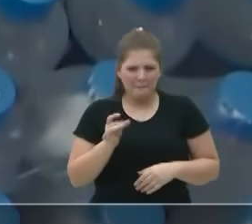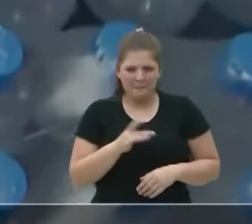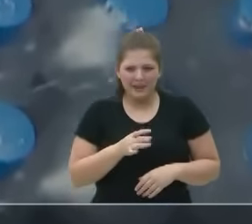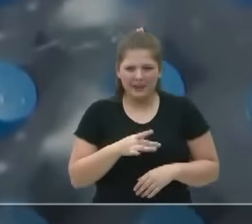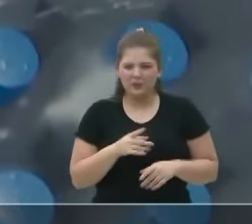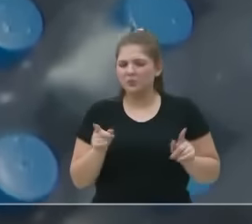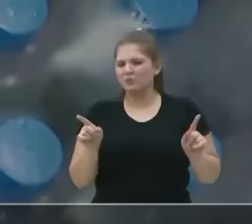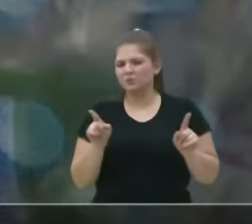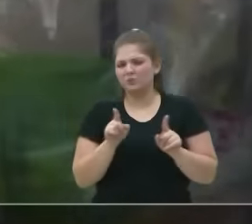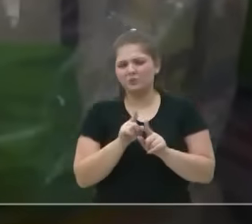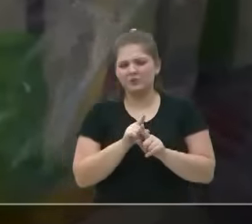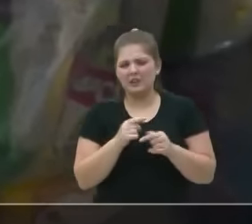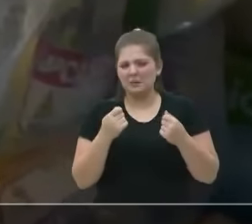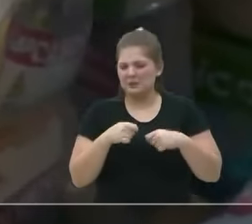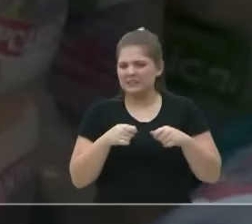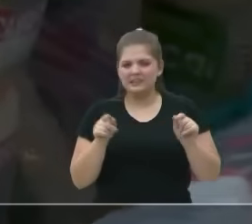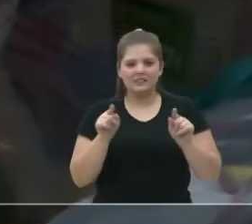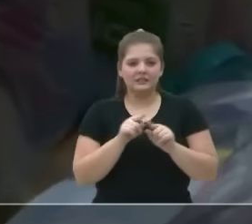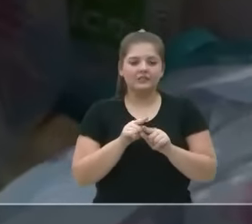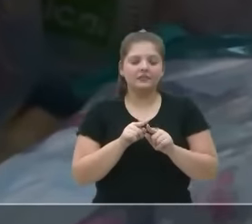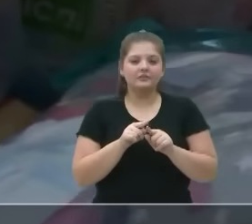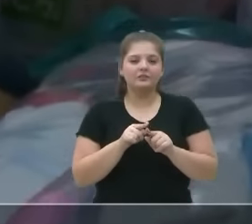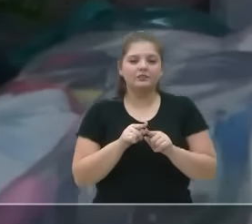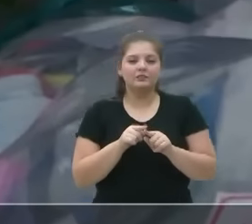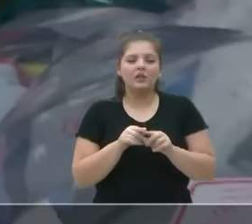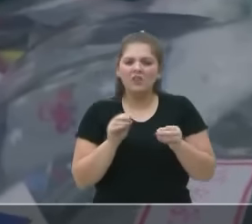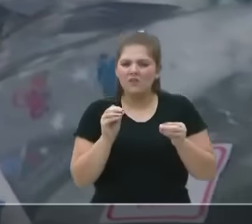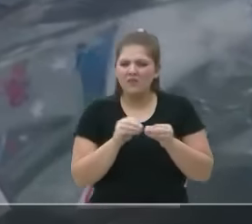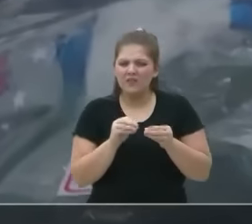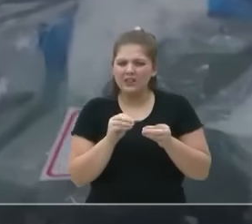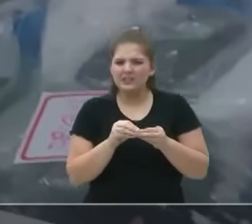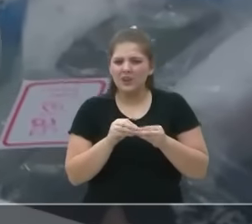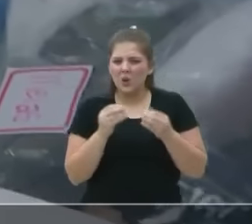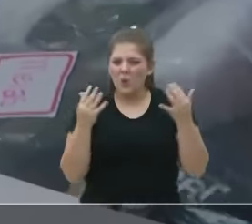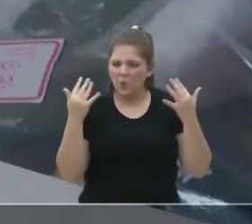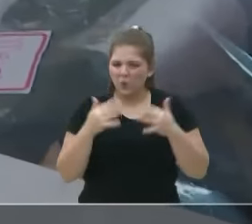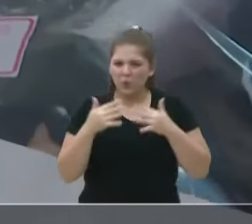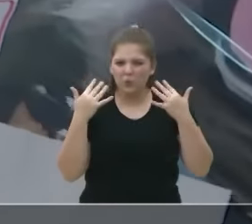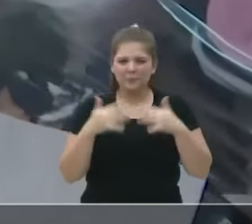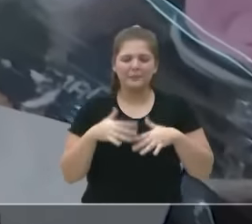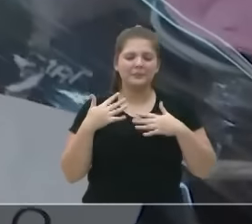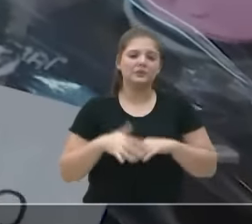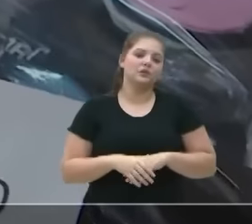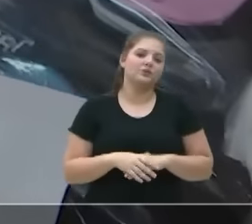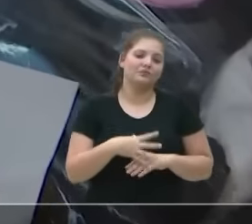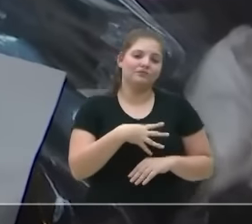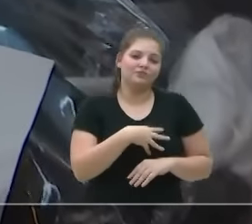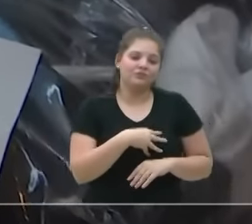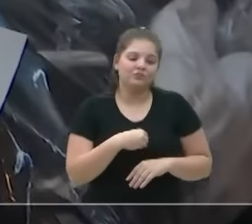perguntar, a obra fez alguma coisa? Fez e faz. Filhos,